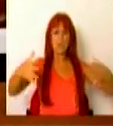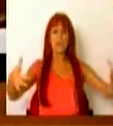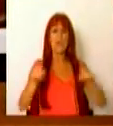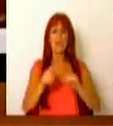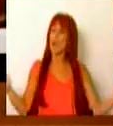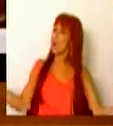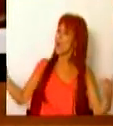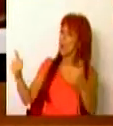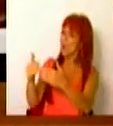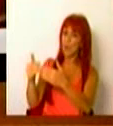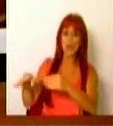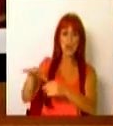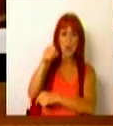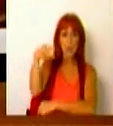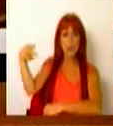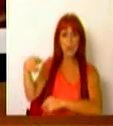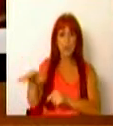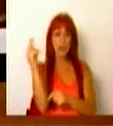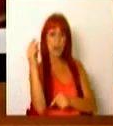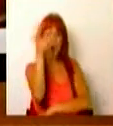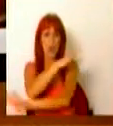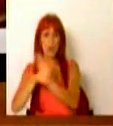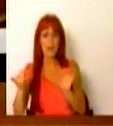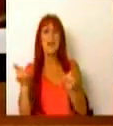da convergência com a zona euro e com a União Europeia.